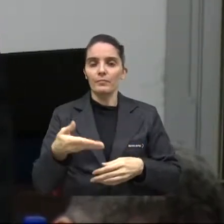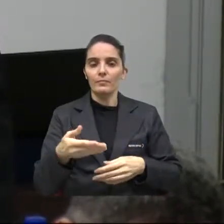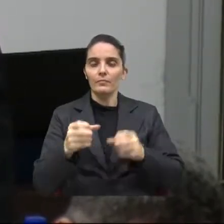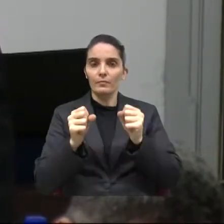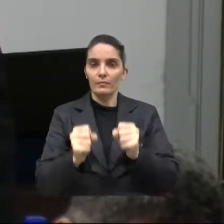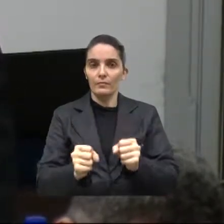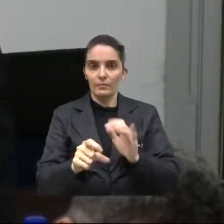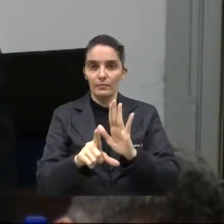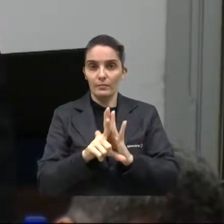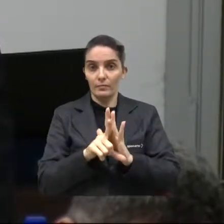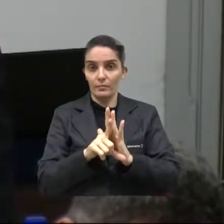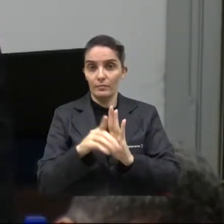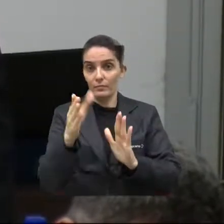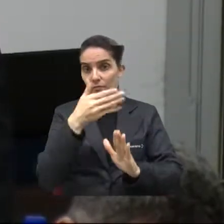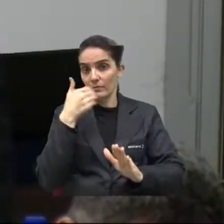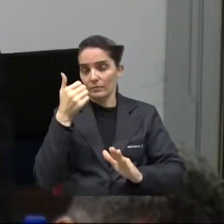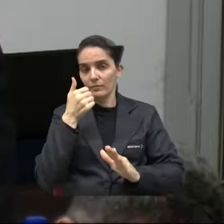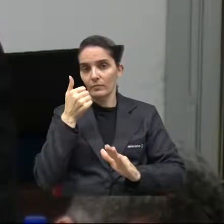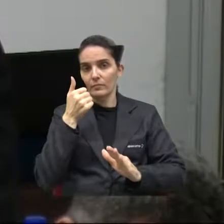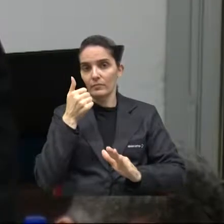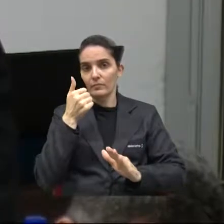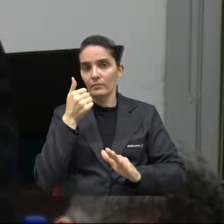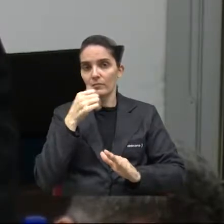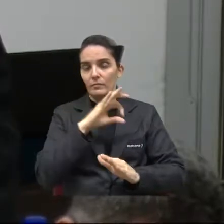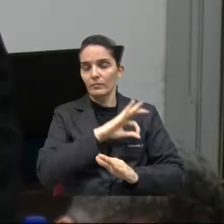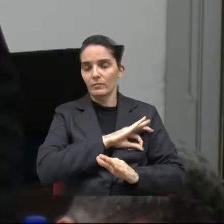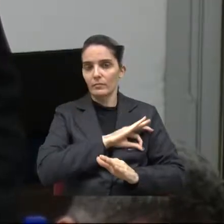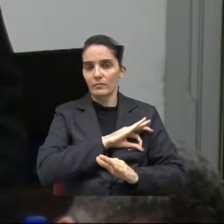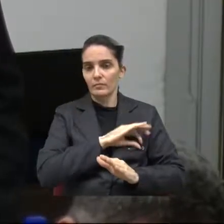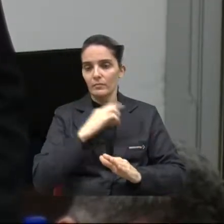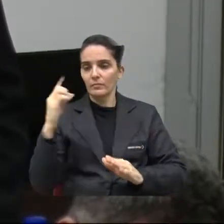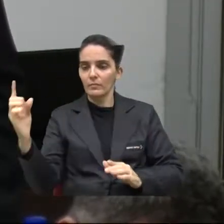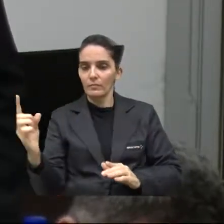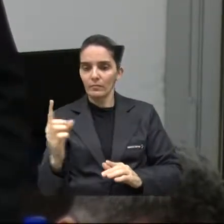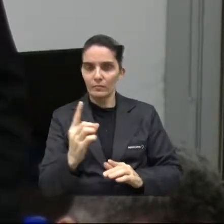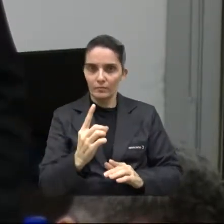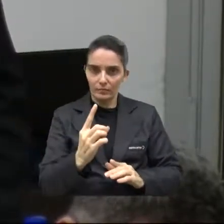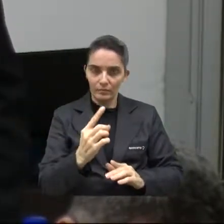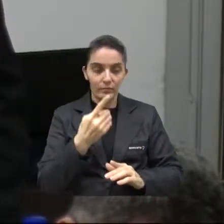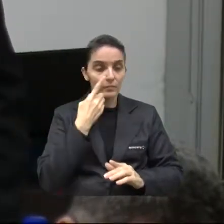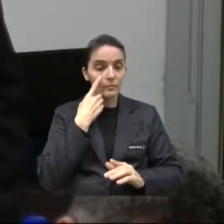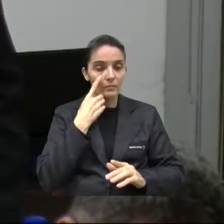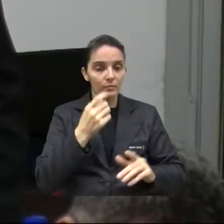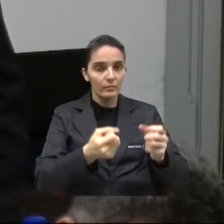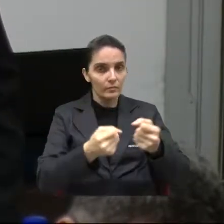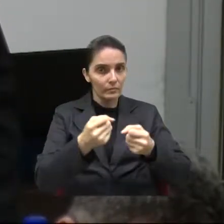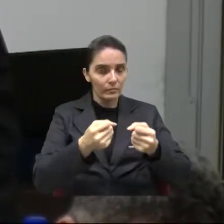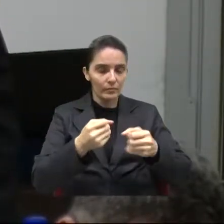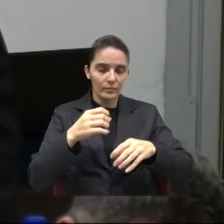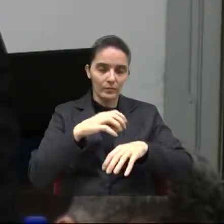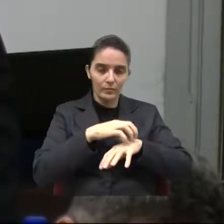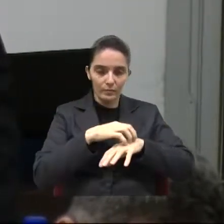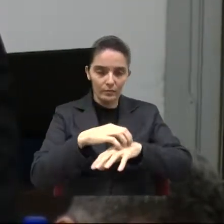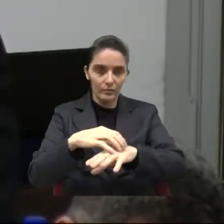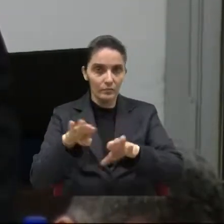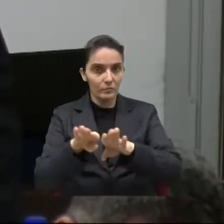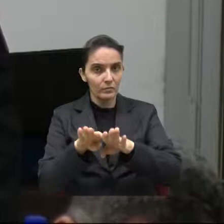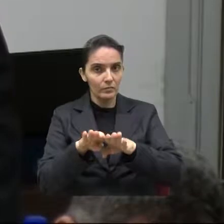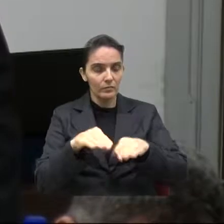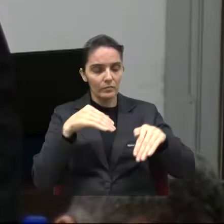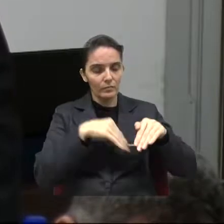essa lei para que, quando for abordado, seja transporte, comercialização, ou até mesmo o ato do